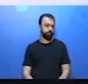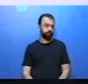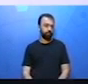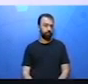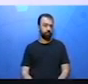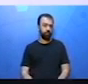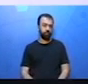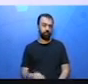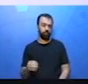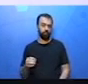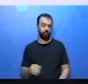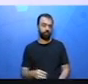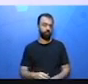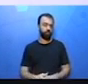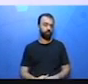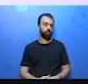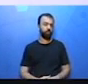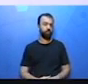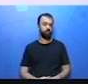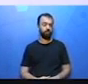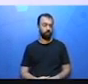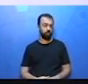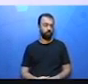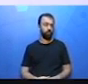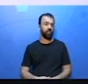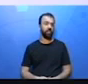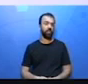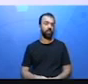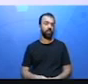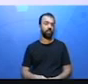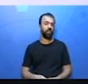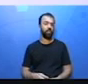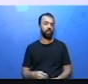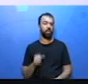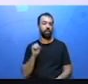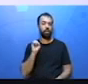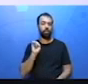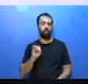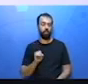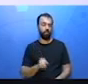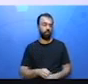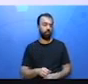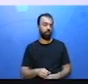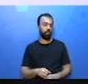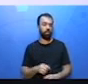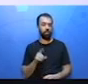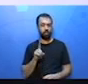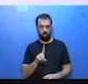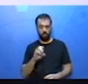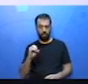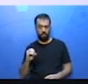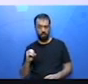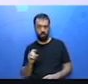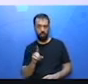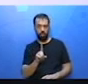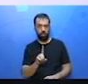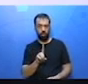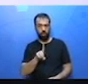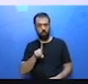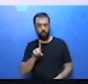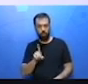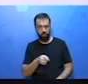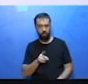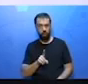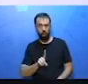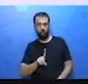de zeros para a direita. Direita porque é vezes. Então 10 é um zero só, eu vou andar com a